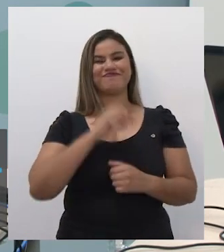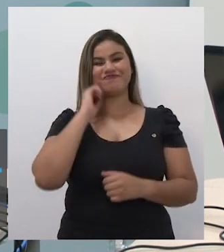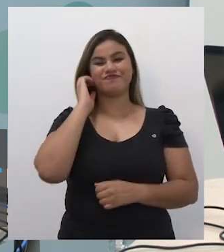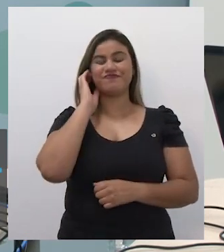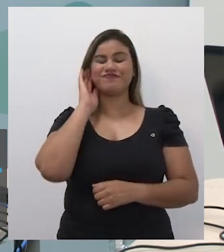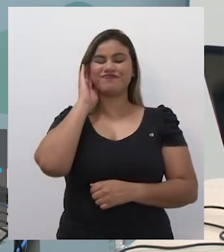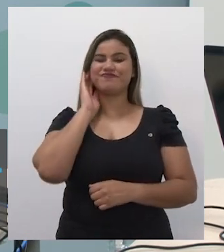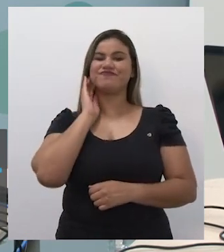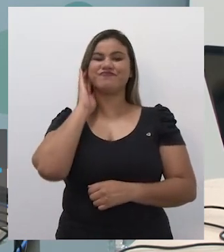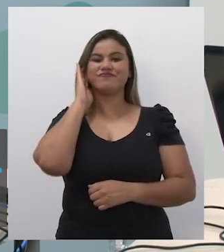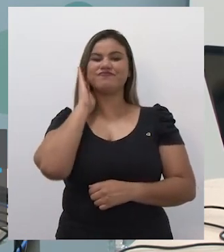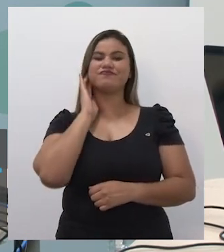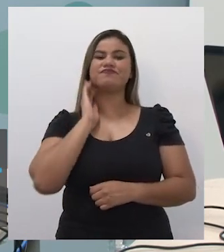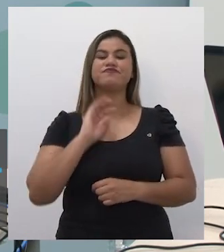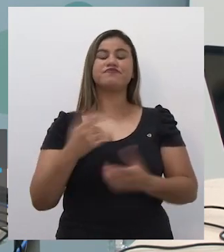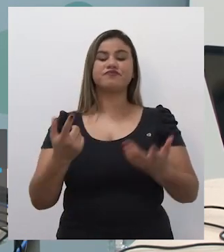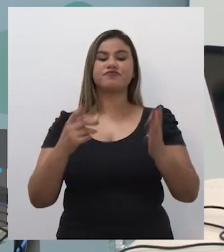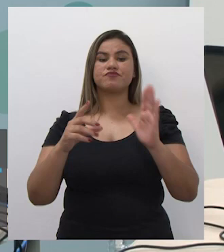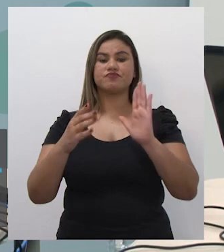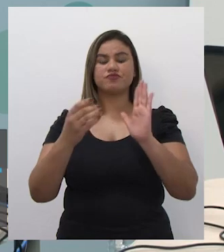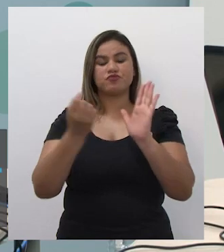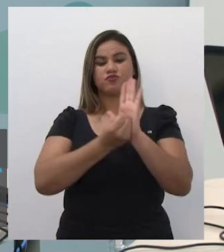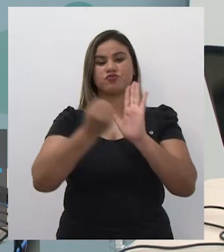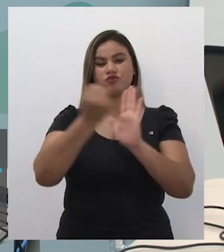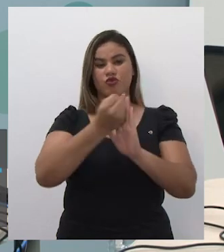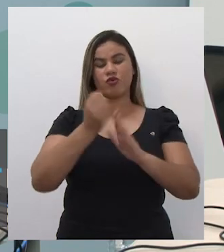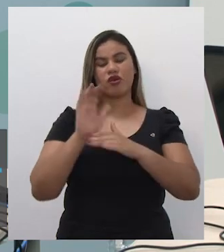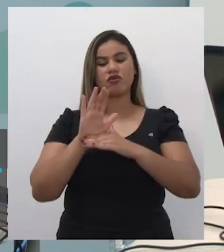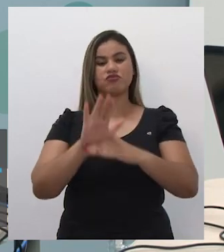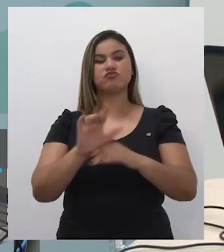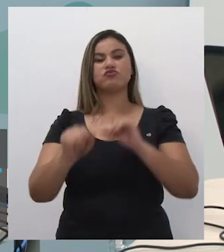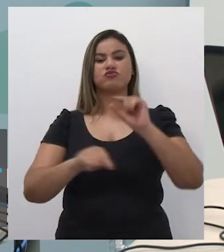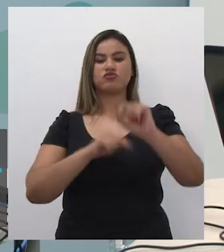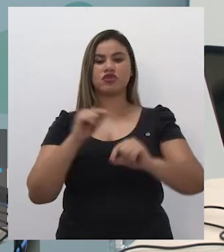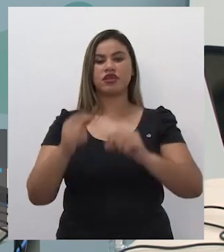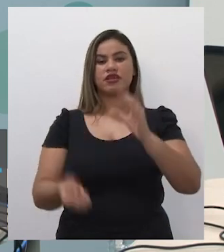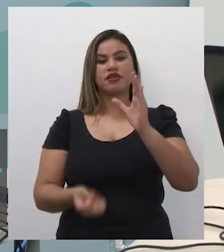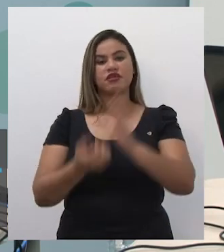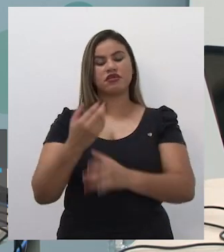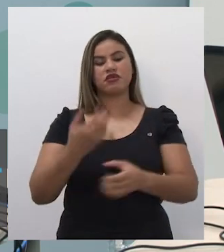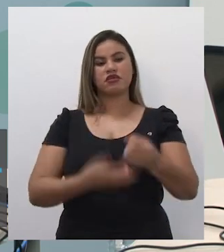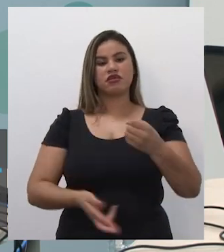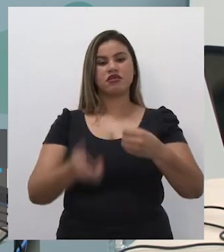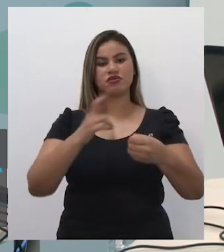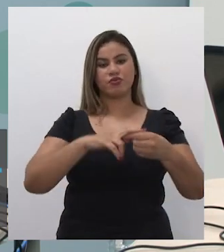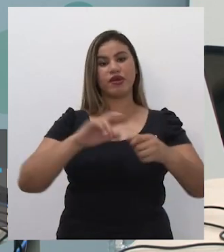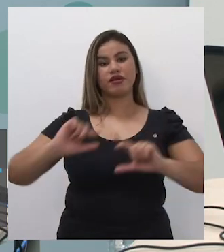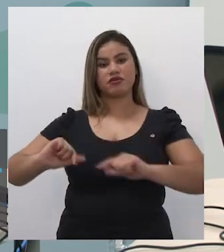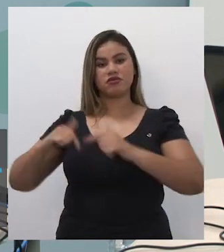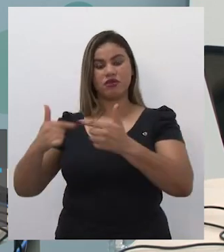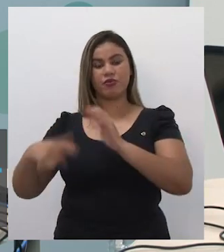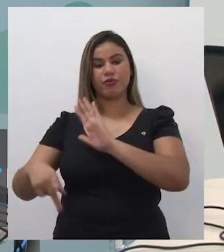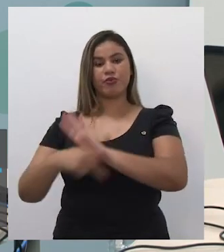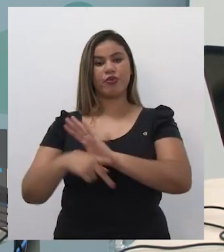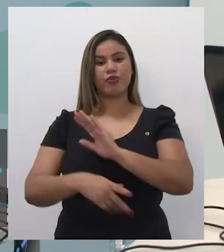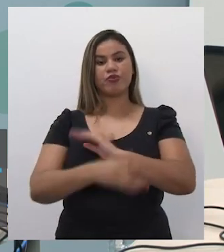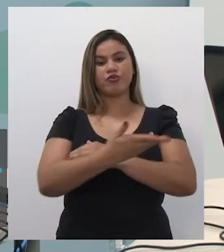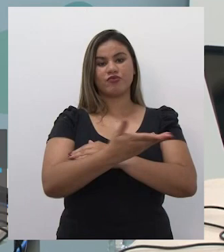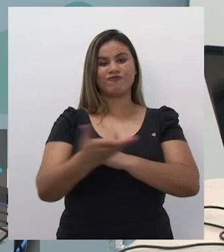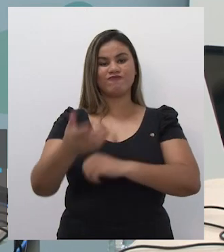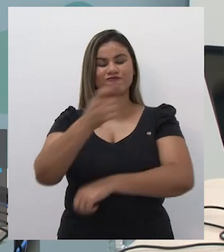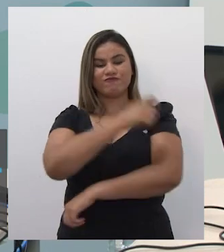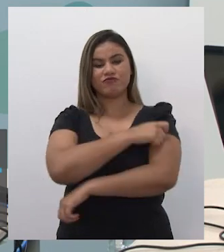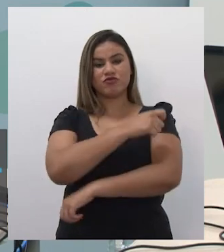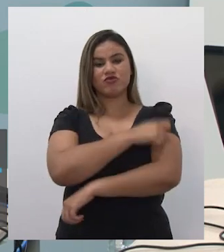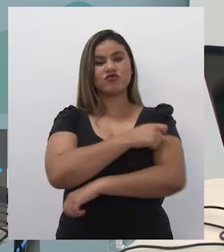desses documentos, né, é criar a retomada e o reengajamento desses estudantes que perderam,